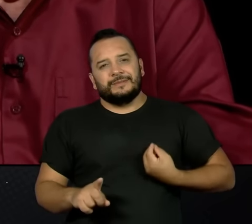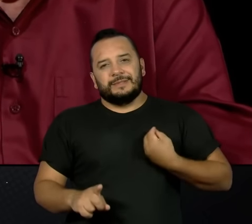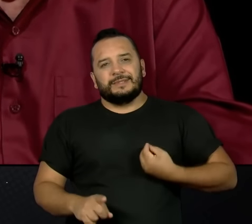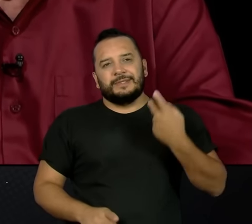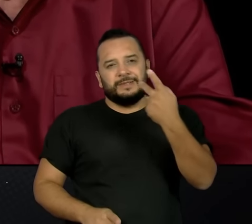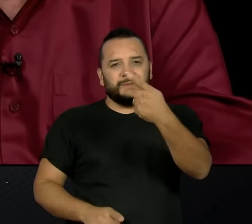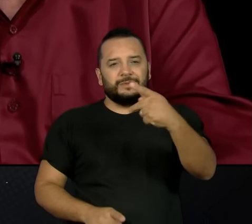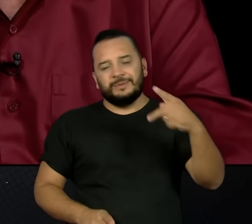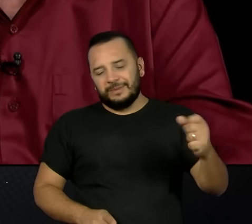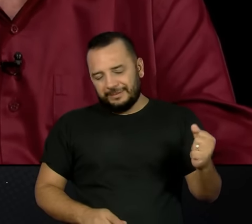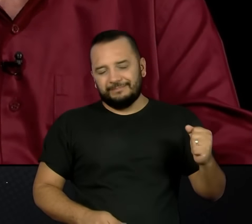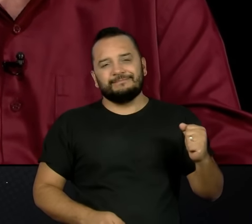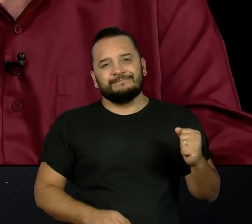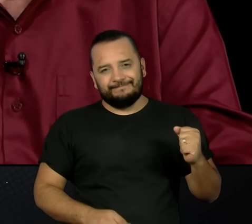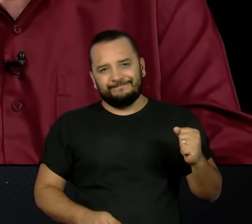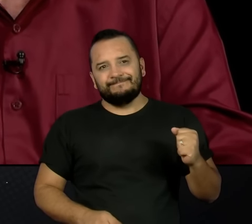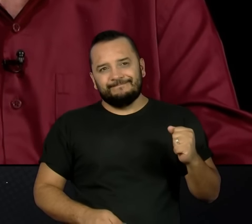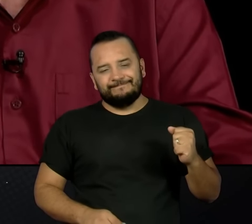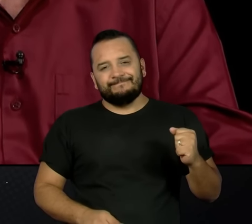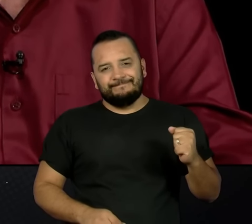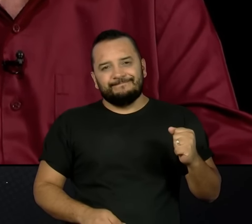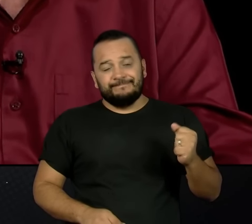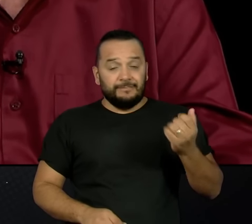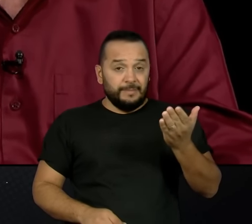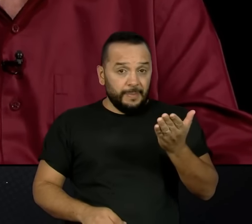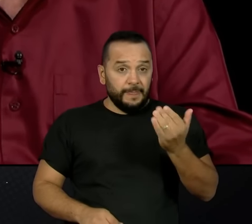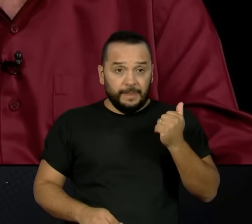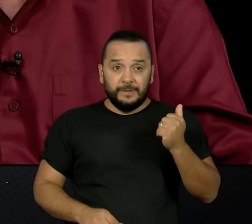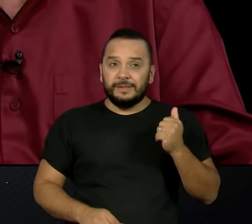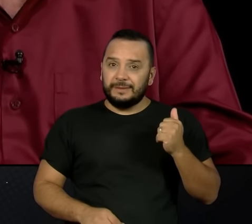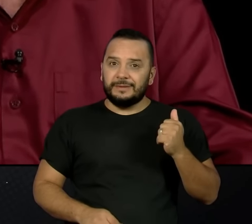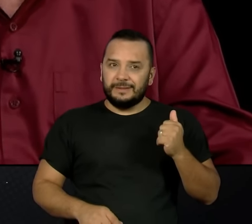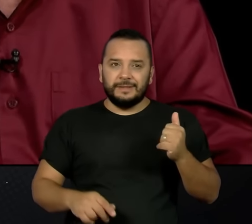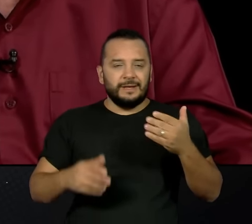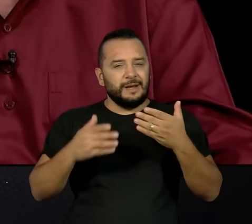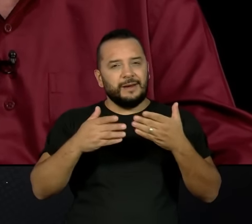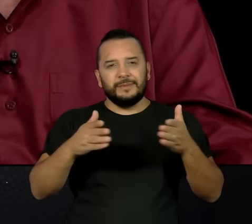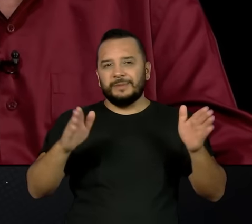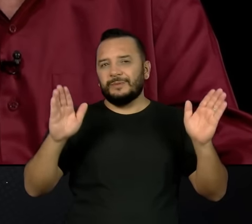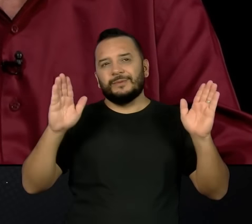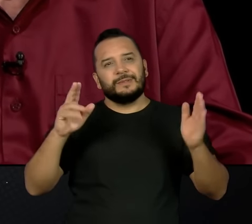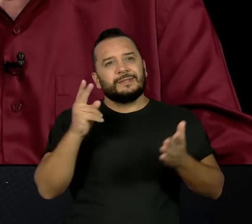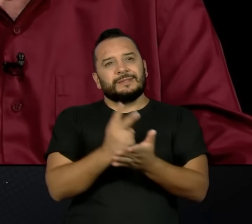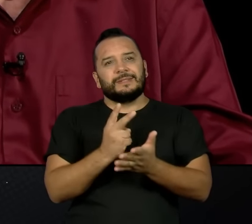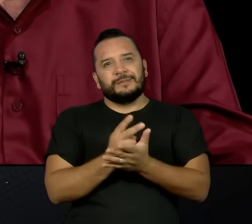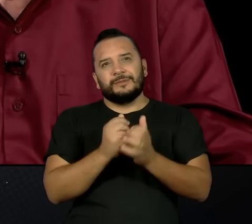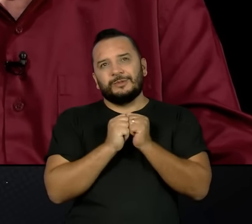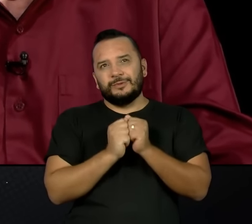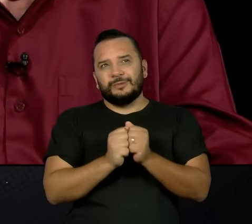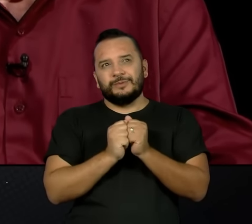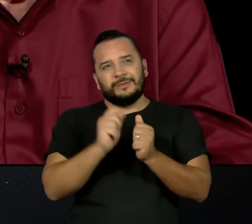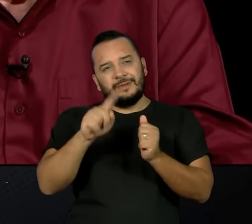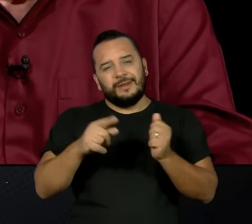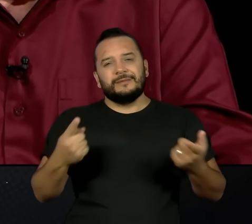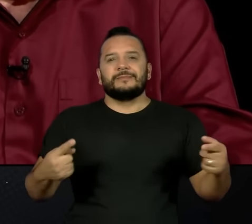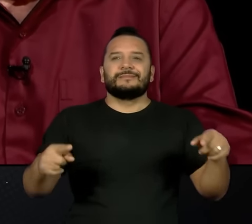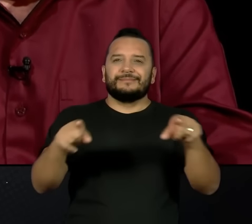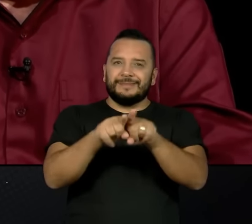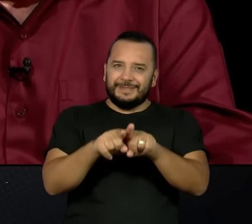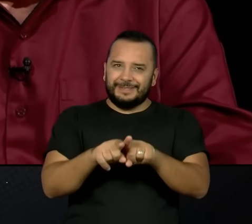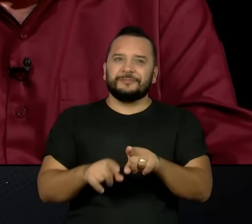e existentes, não é? Justamente por ser esse cara que dá abertura, que está do lado, que é parceiro, um